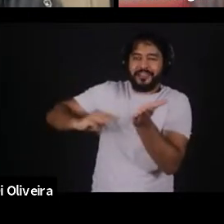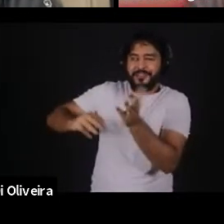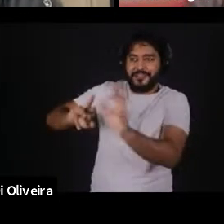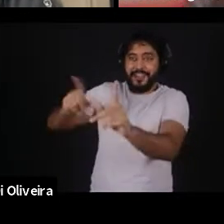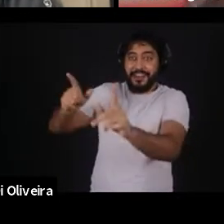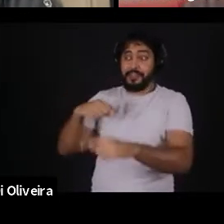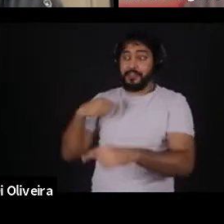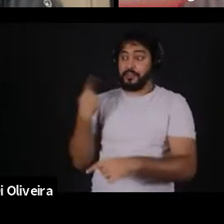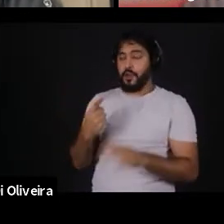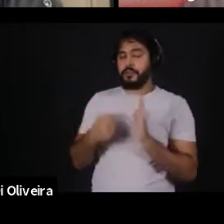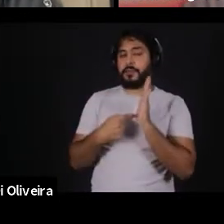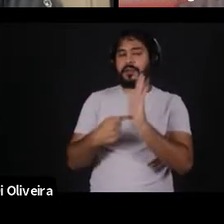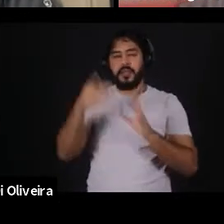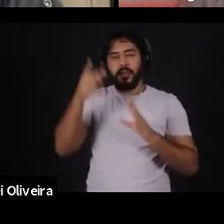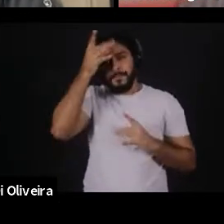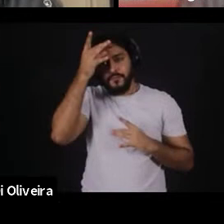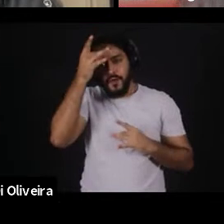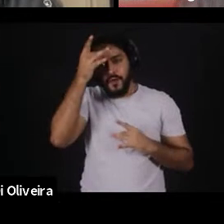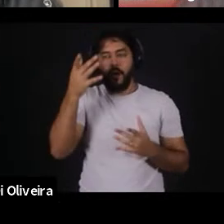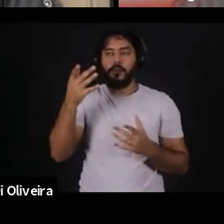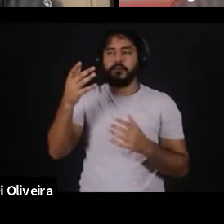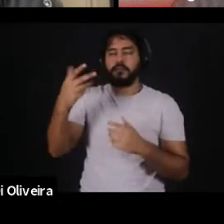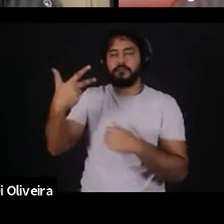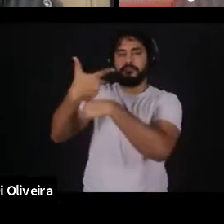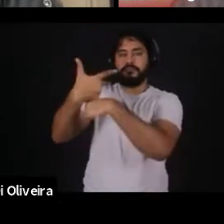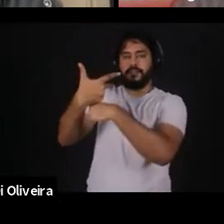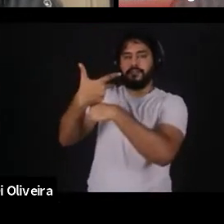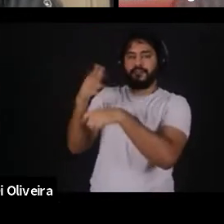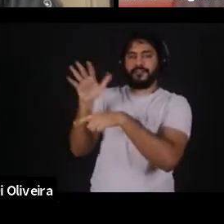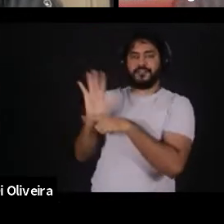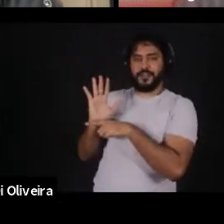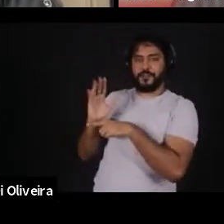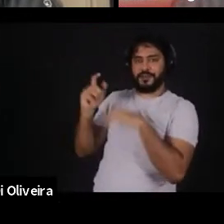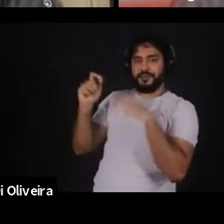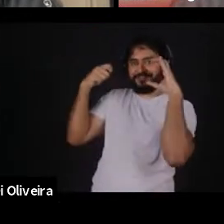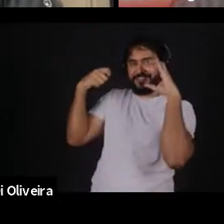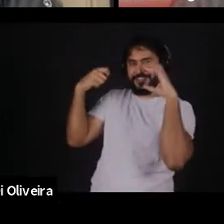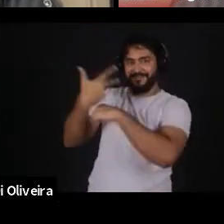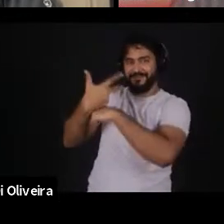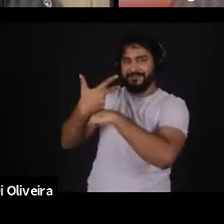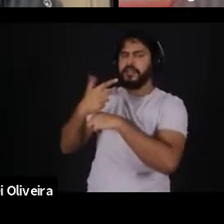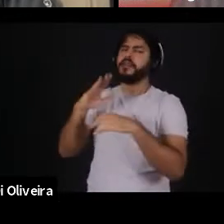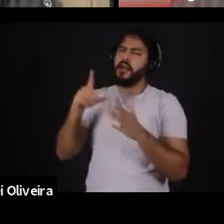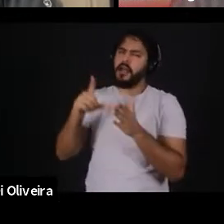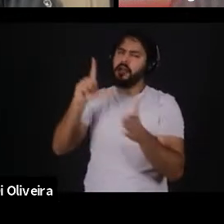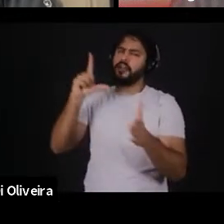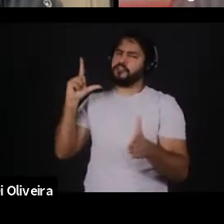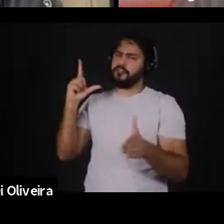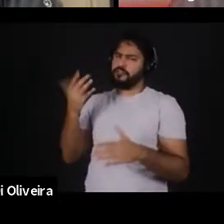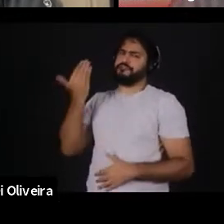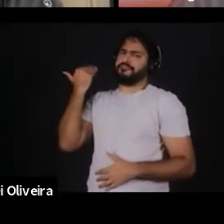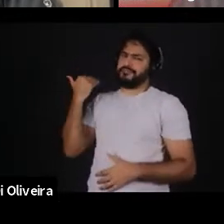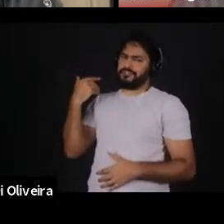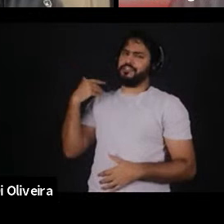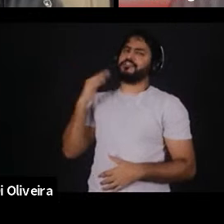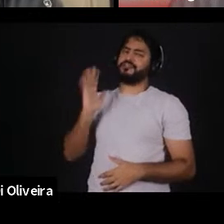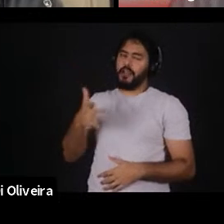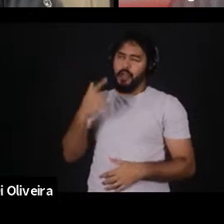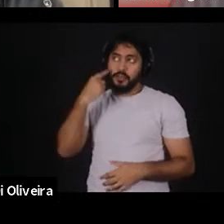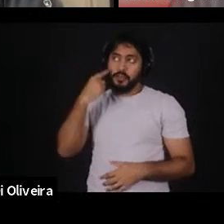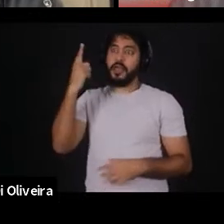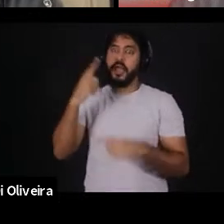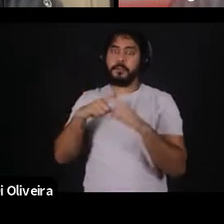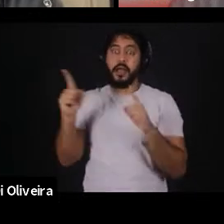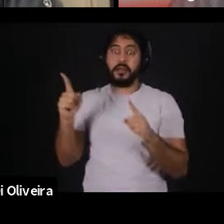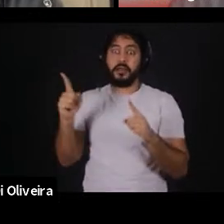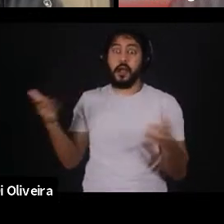performance, outra coisa é você gravar um filme, né? A gente já tinha essa ideia de gravar um filme, mas a gente não achava que seria agora, né?